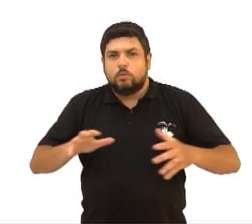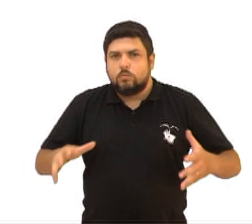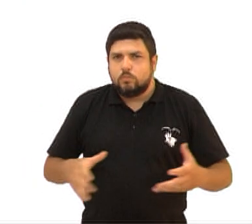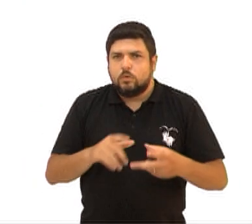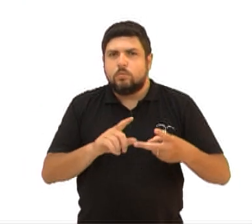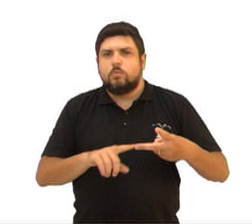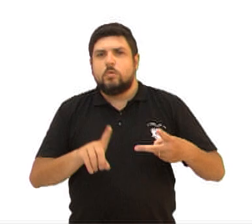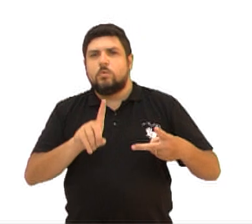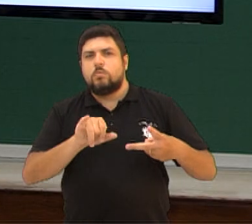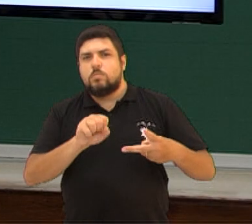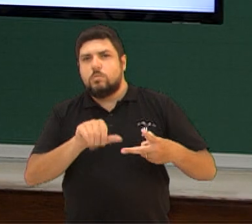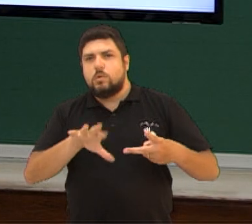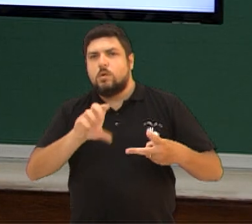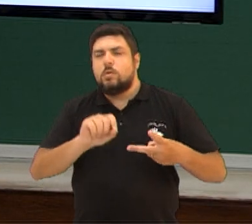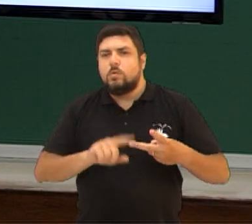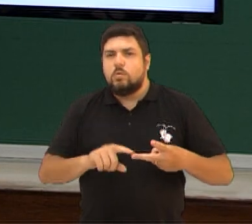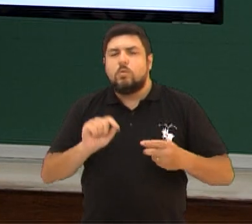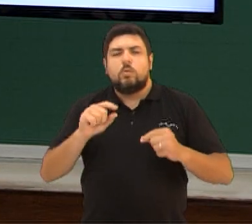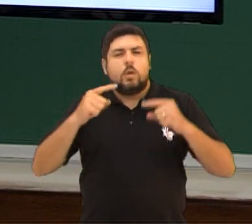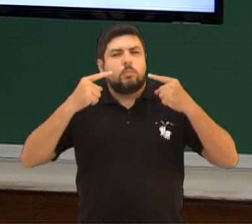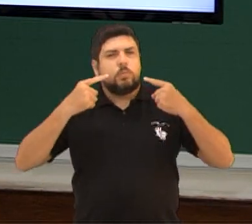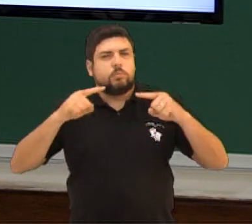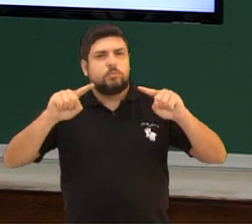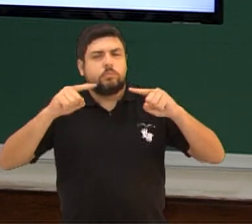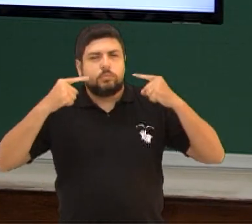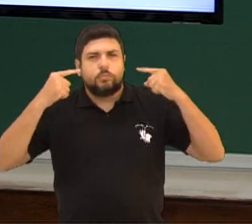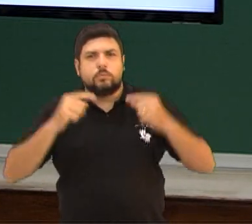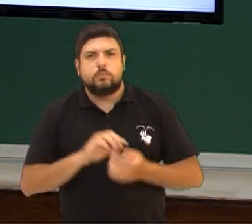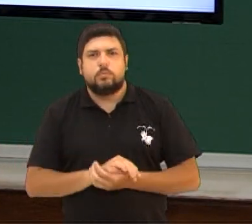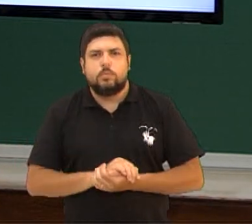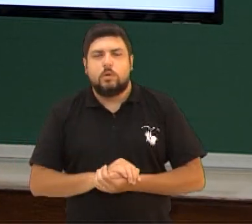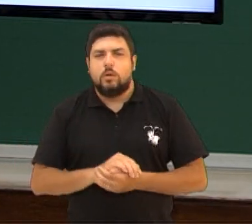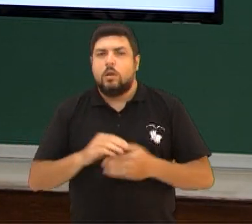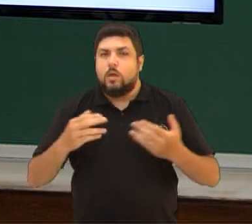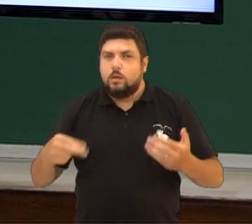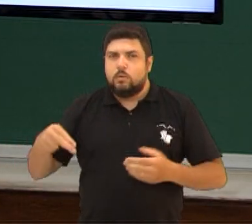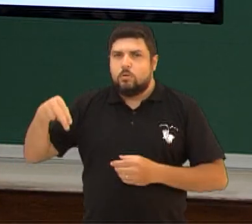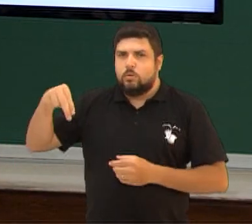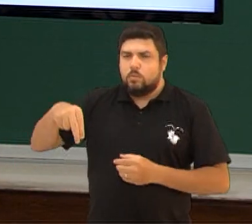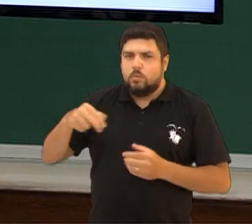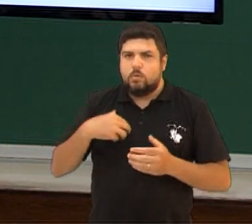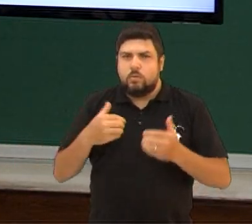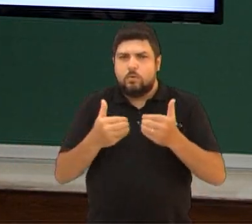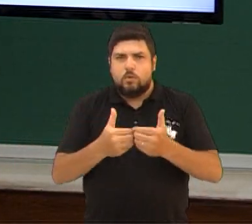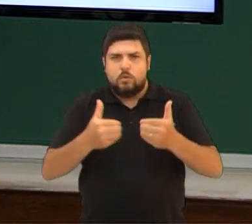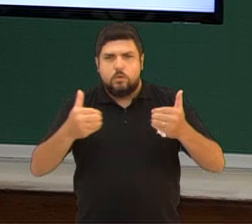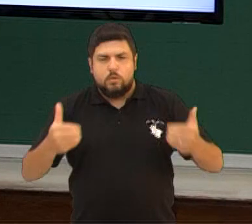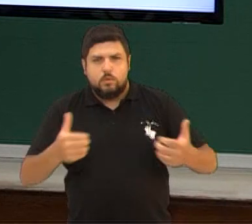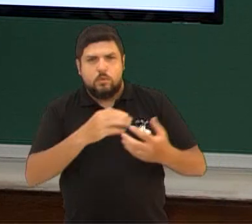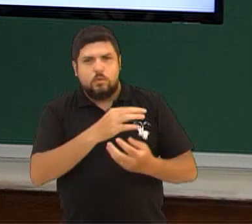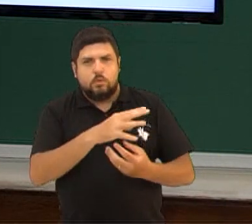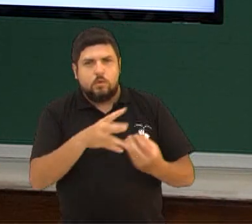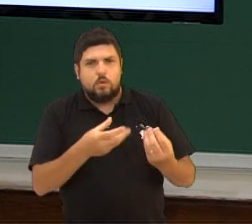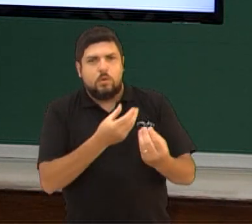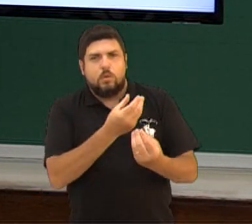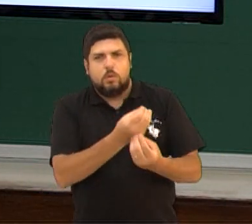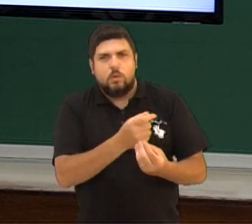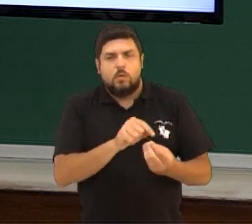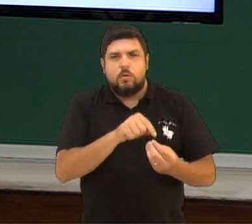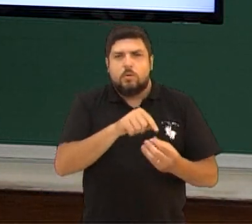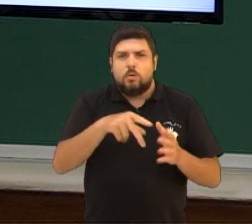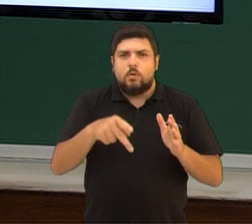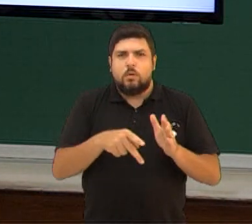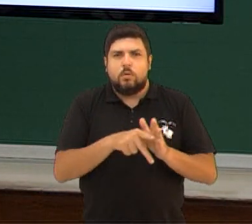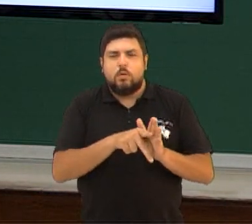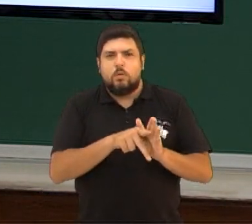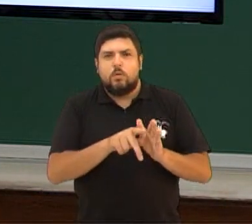figurativa, a música. Então o Nietzsche vai estar fazendo aqui distinção entre a arte que é figurativa,